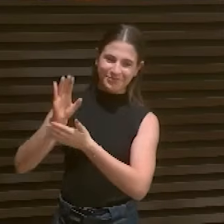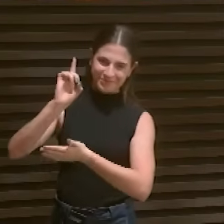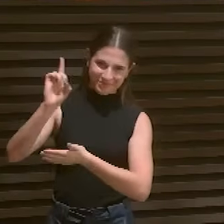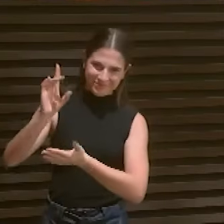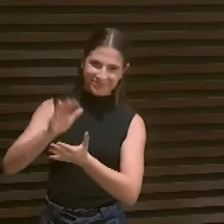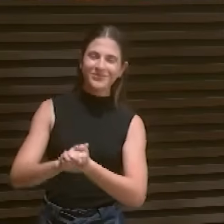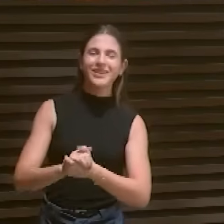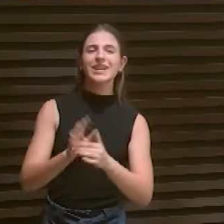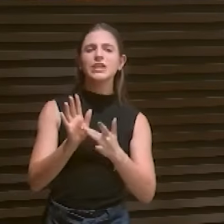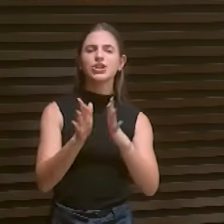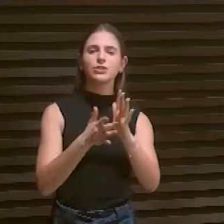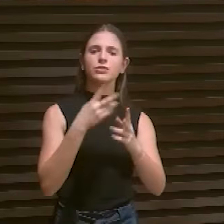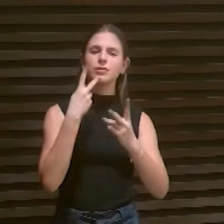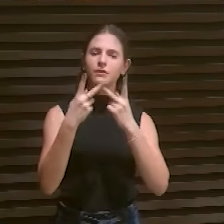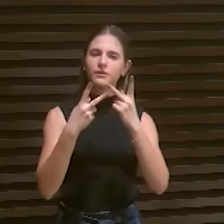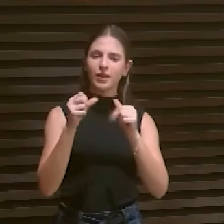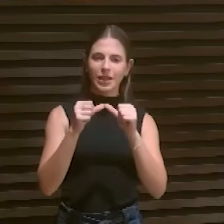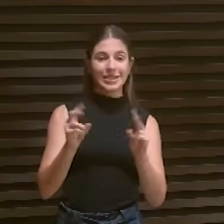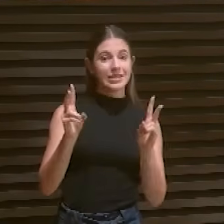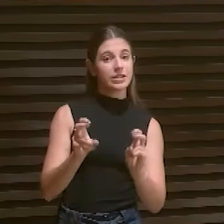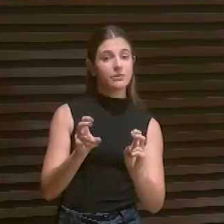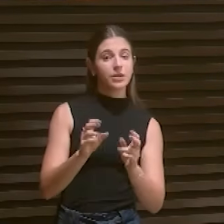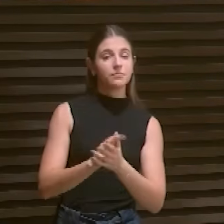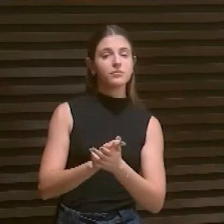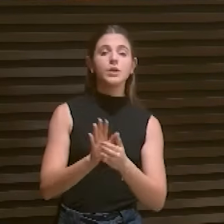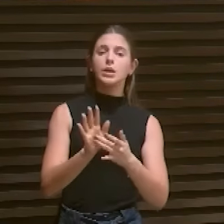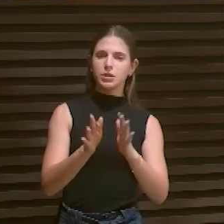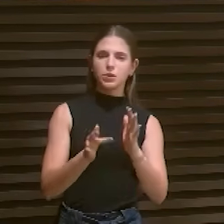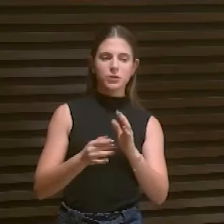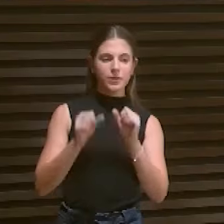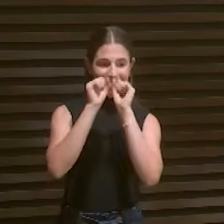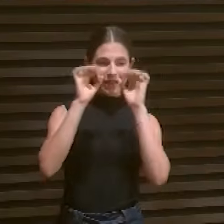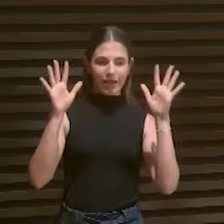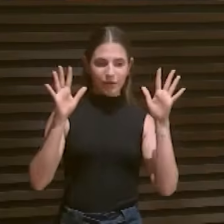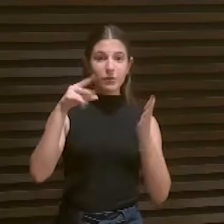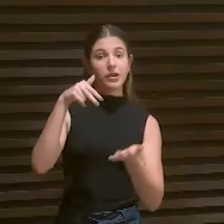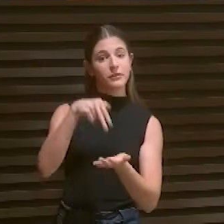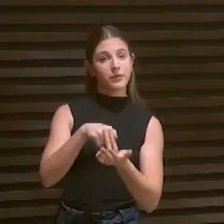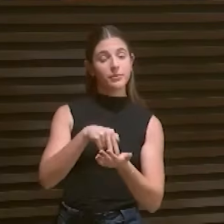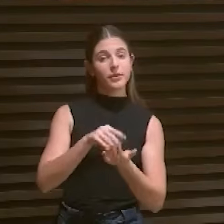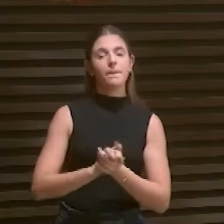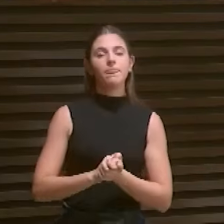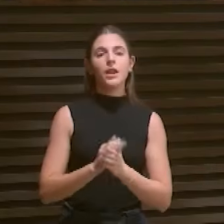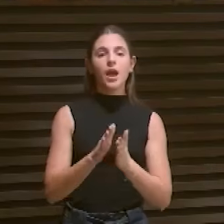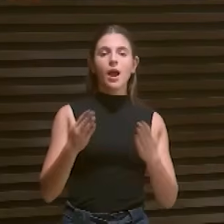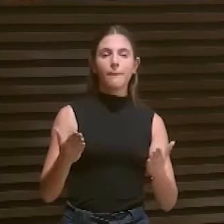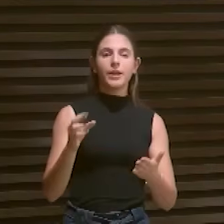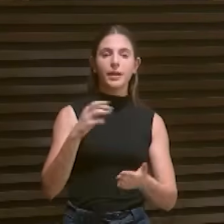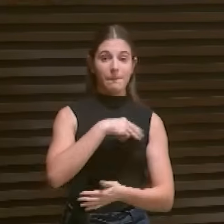O que Jesus disse a respeito? Jesus foi bem categórico também. Vamos abrir em Mateus,